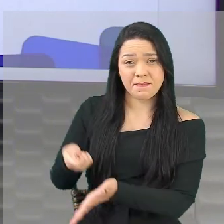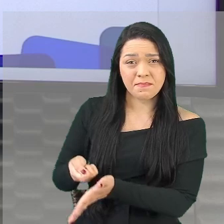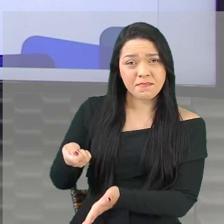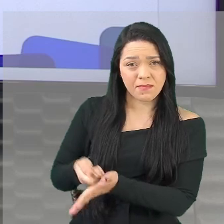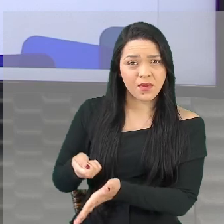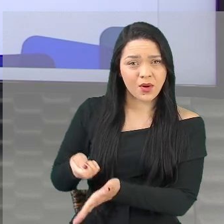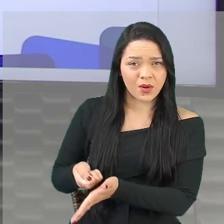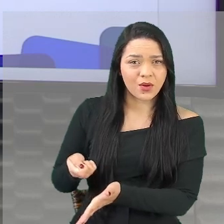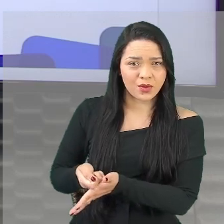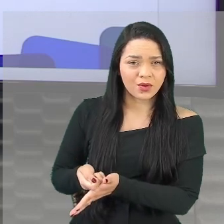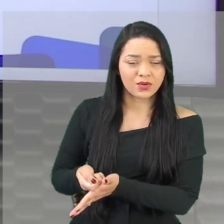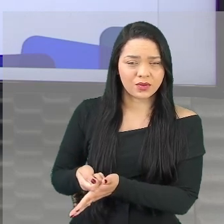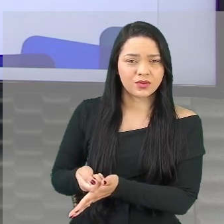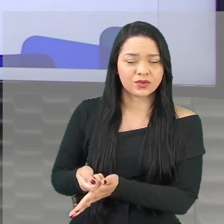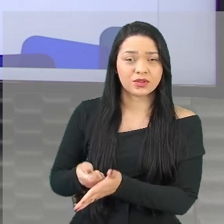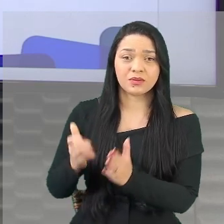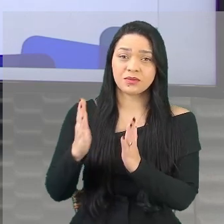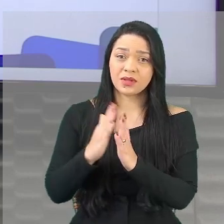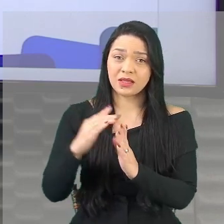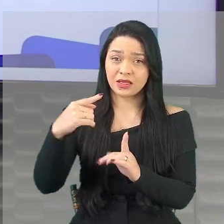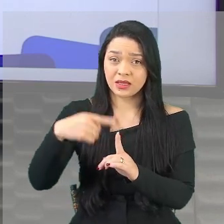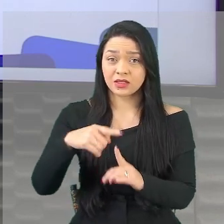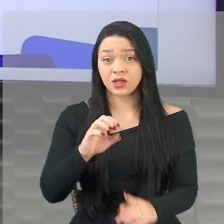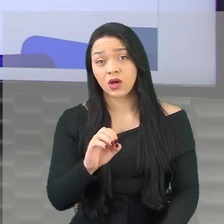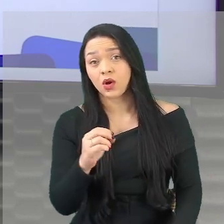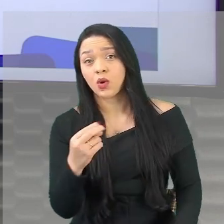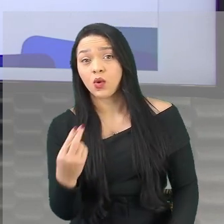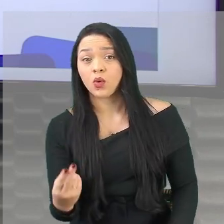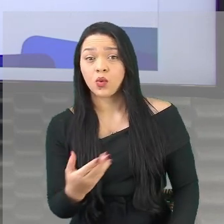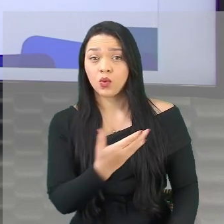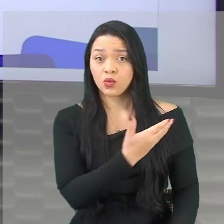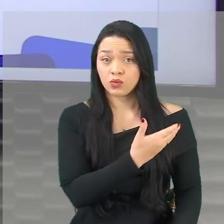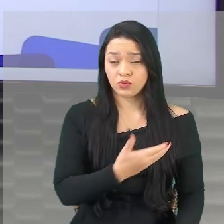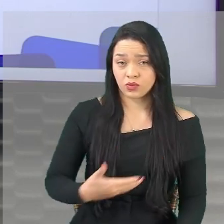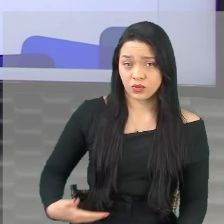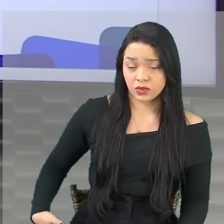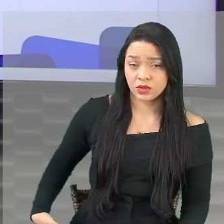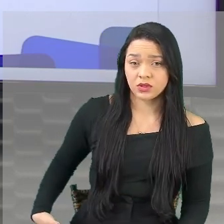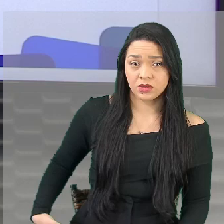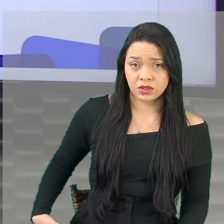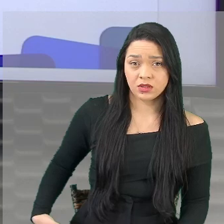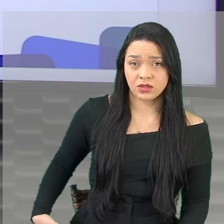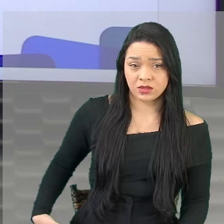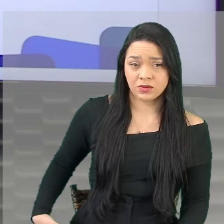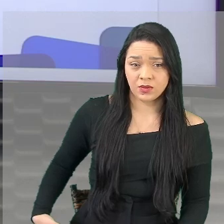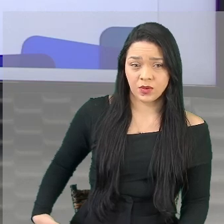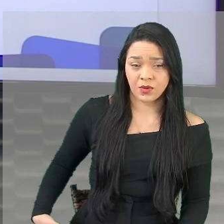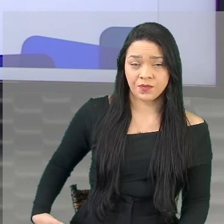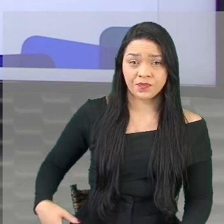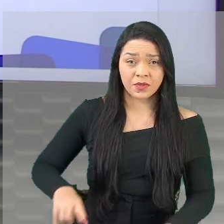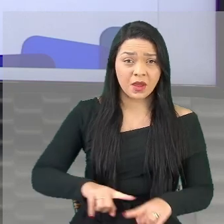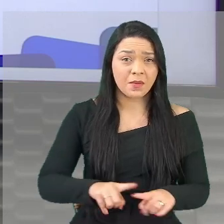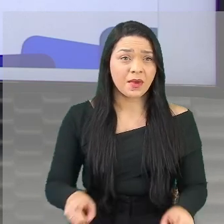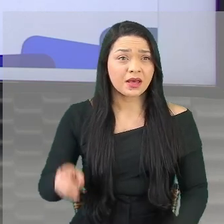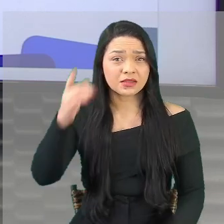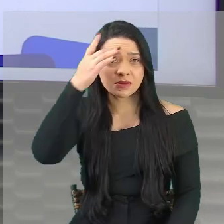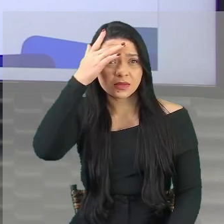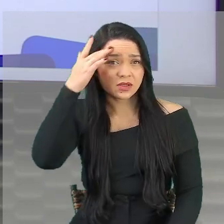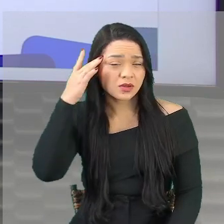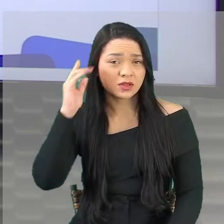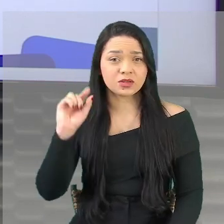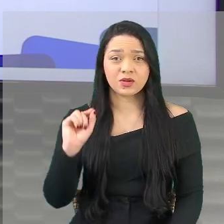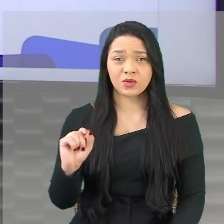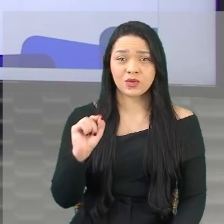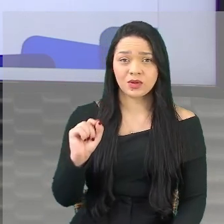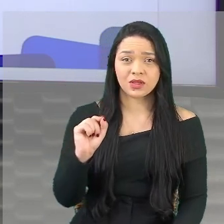então, seja pela igreja, seja pelo próprio teólogos do absolutismo, mas são pensadores que saem um